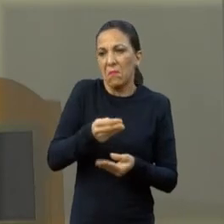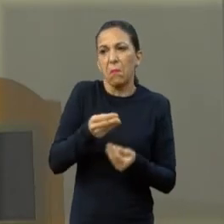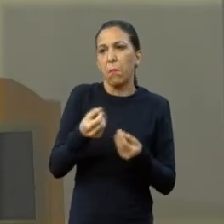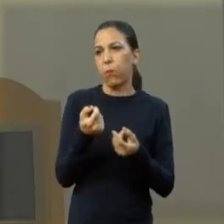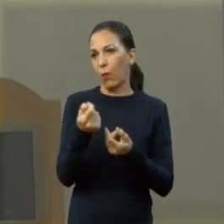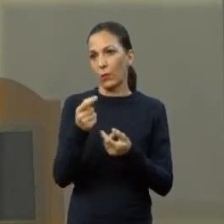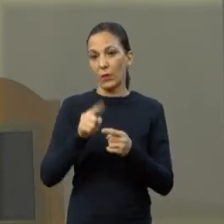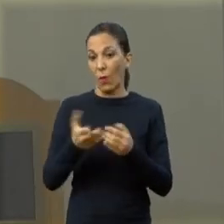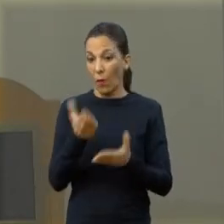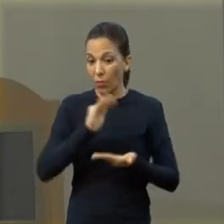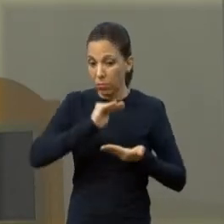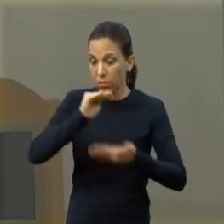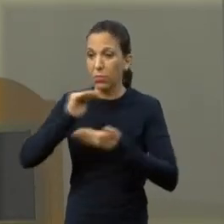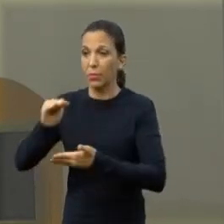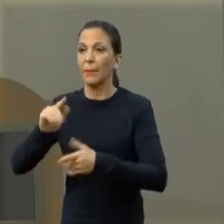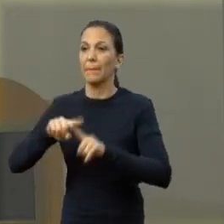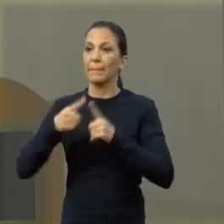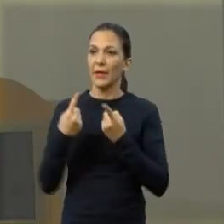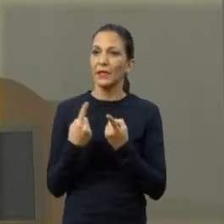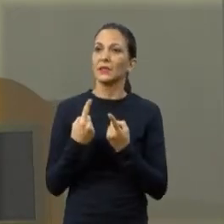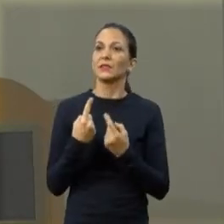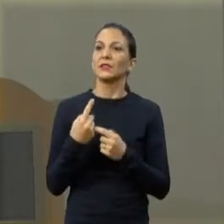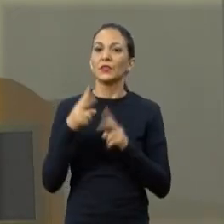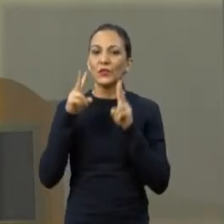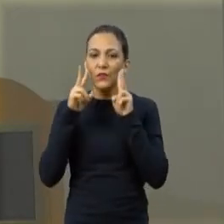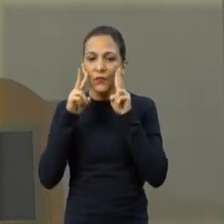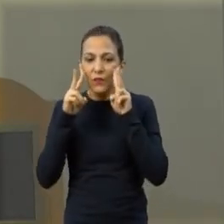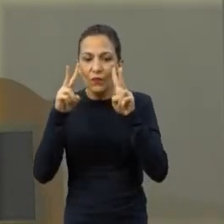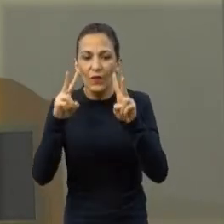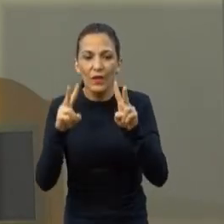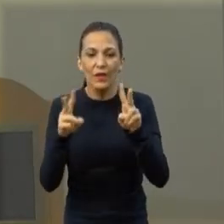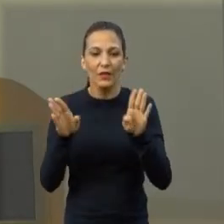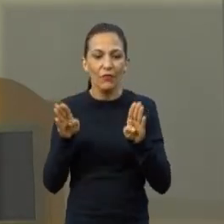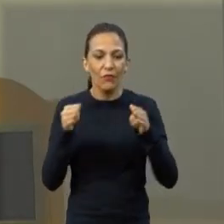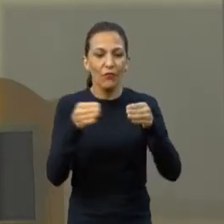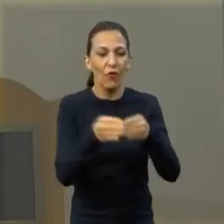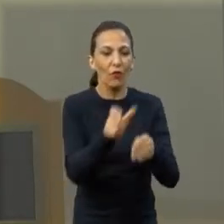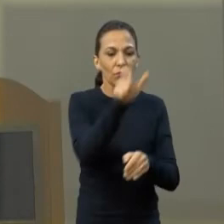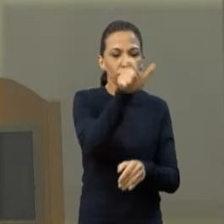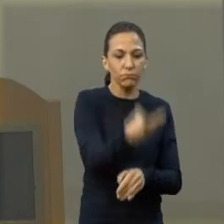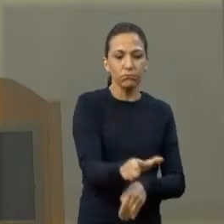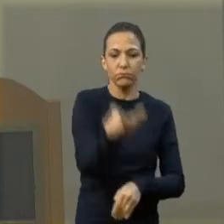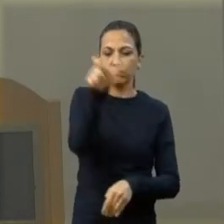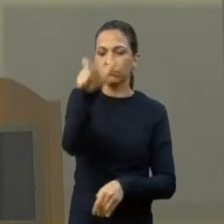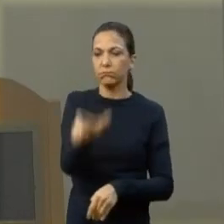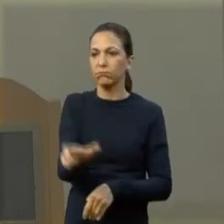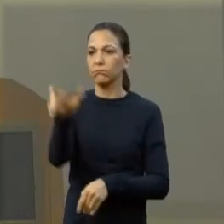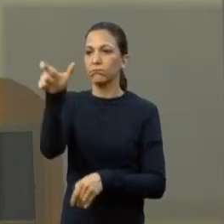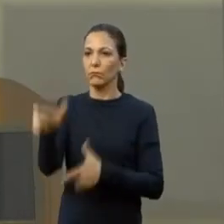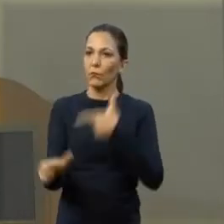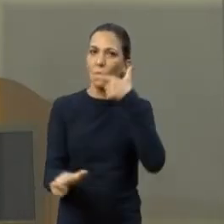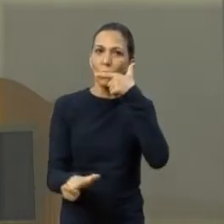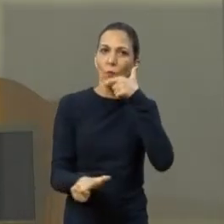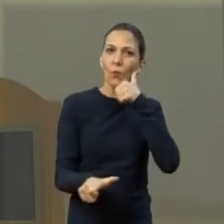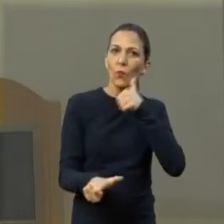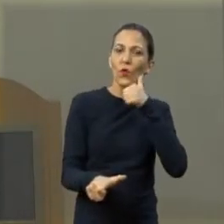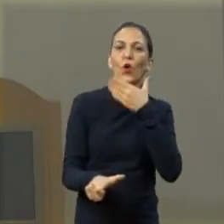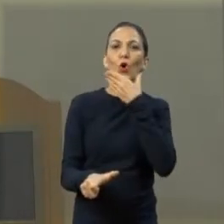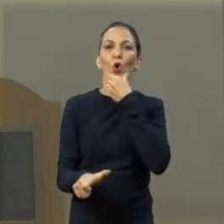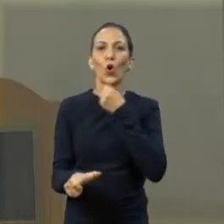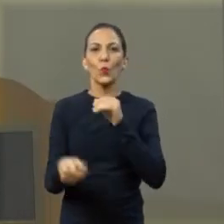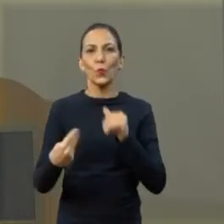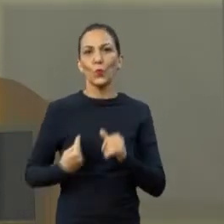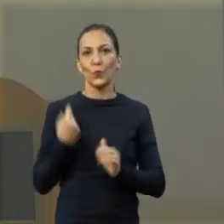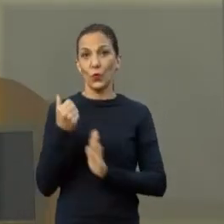é mas que vem acompanhando a situação de cada cidadão de cada cidadão araraquarense